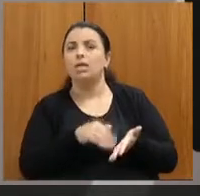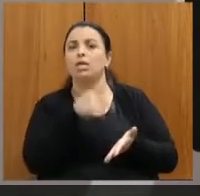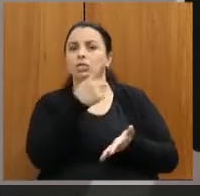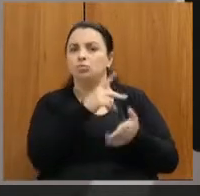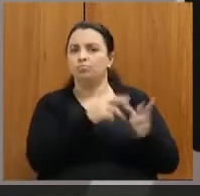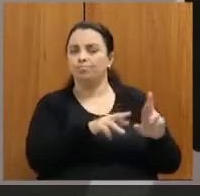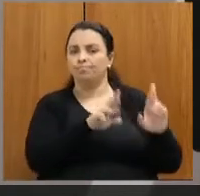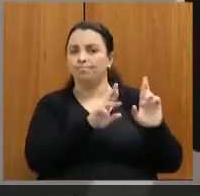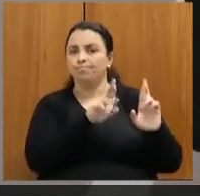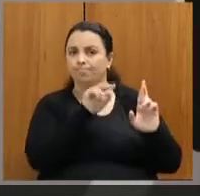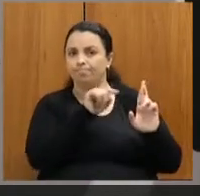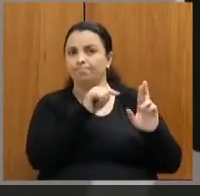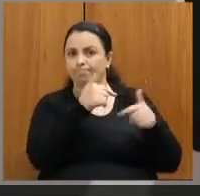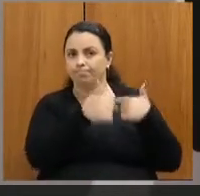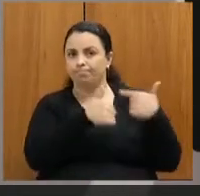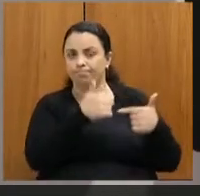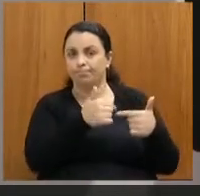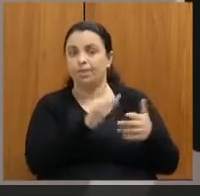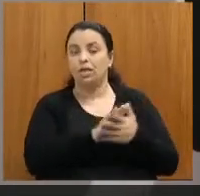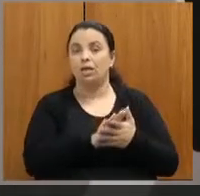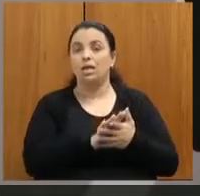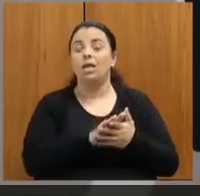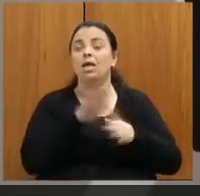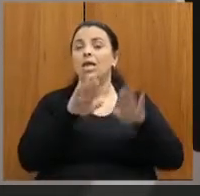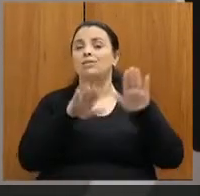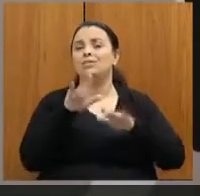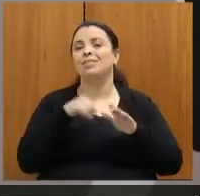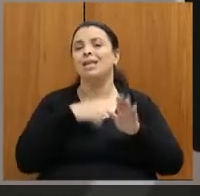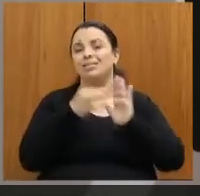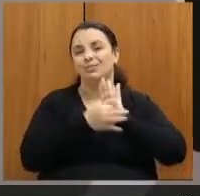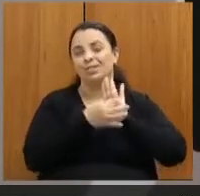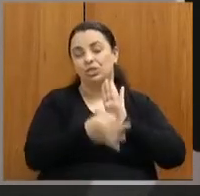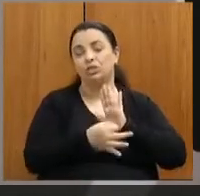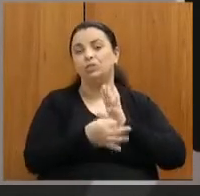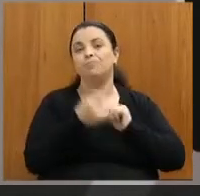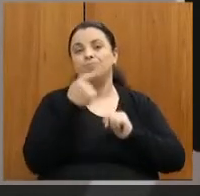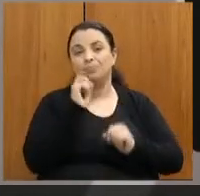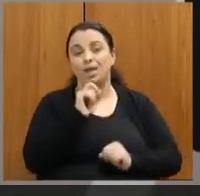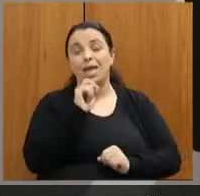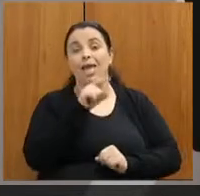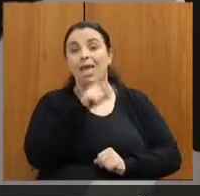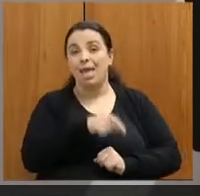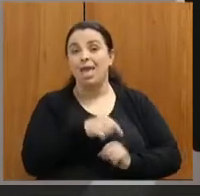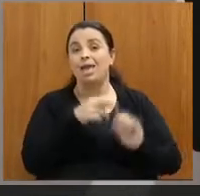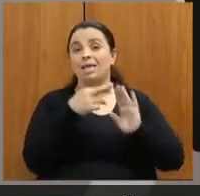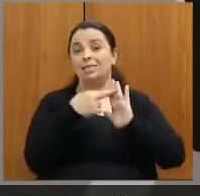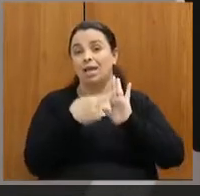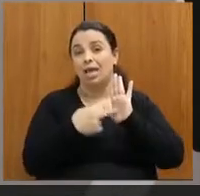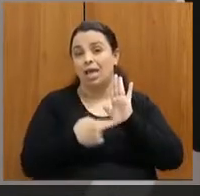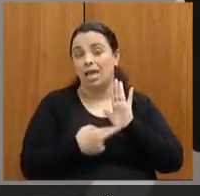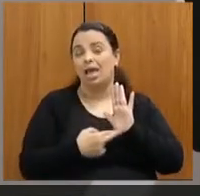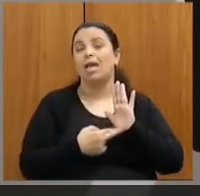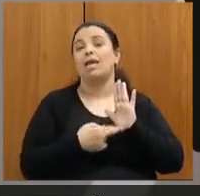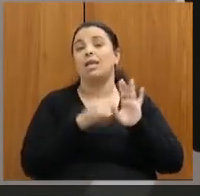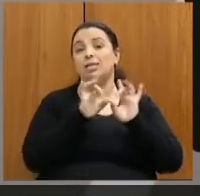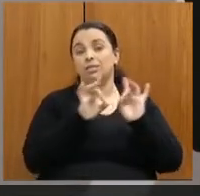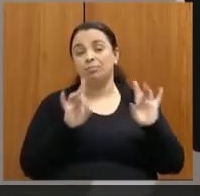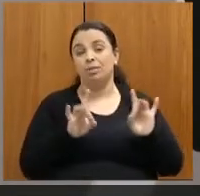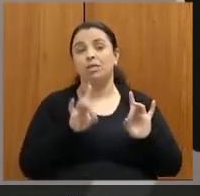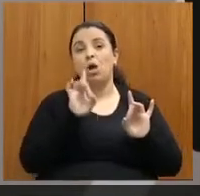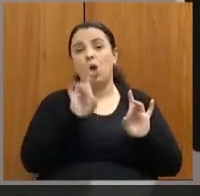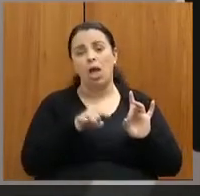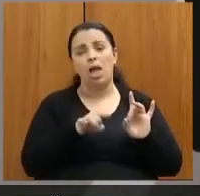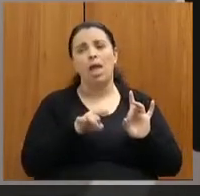as vezes aquelas críticas que isso se faz para os amigos do rei Esse regime especial é definido empresas que são ligados ao Gover